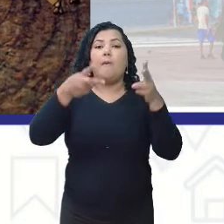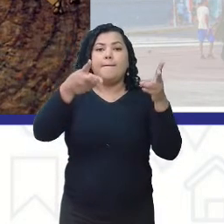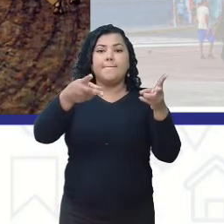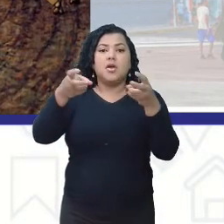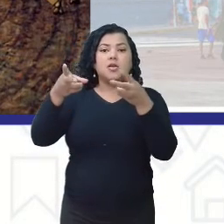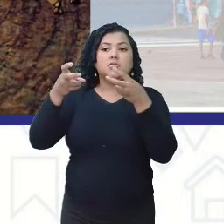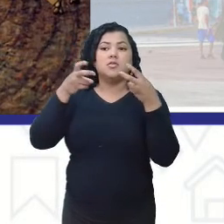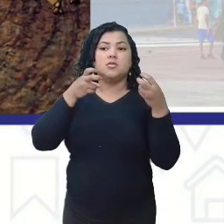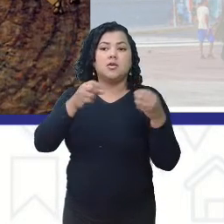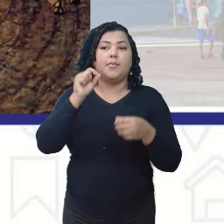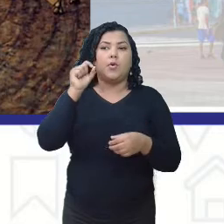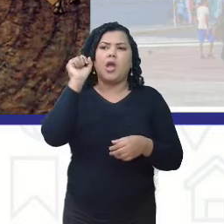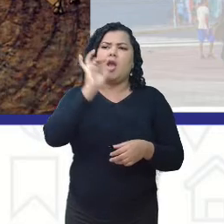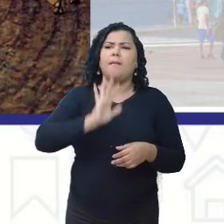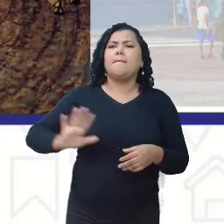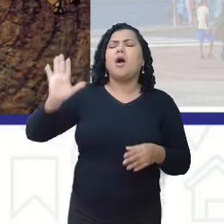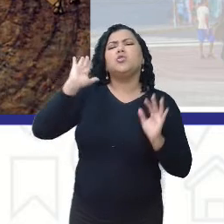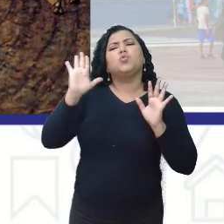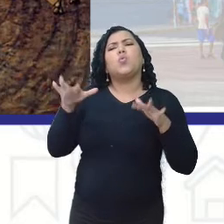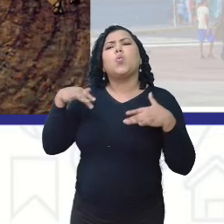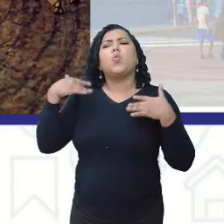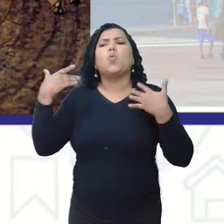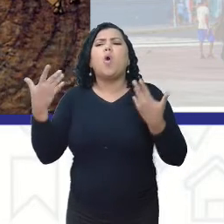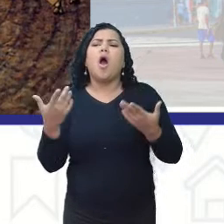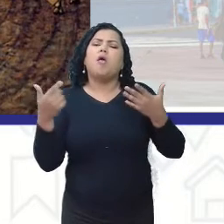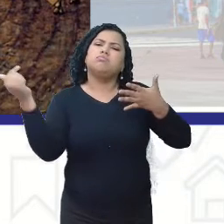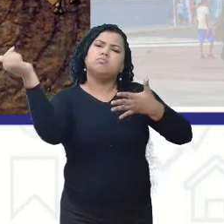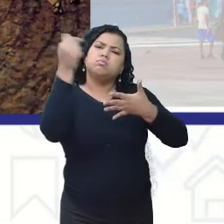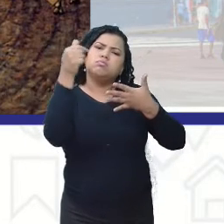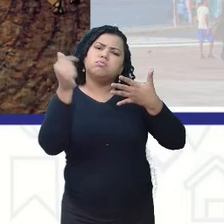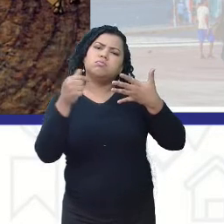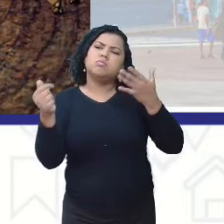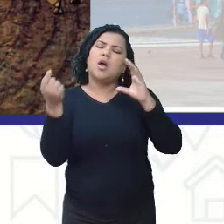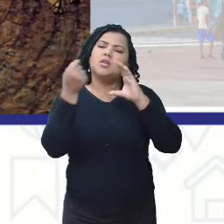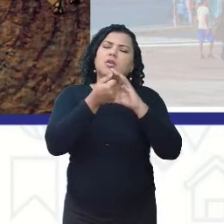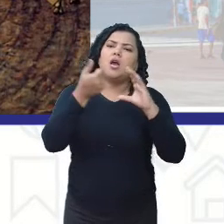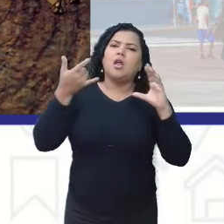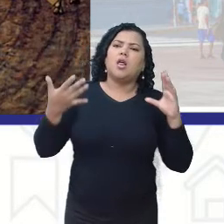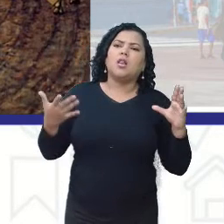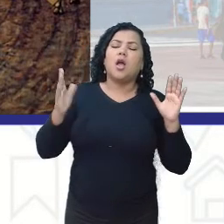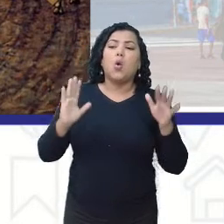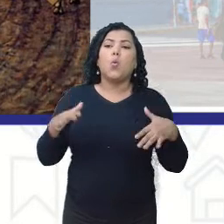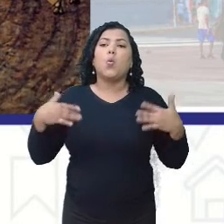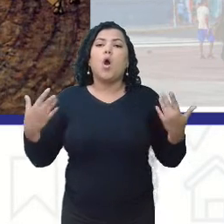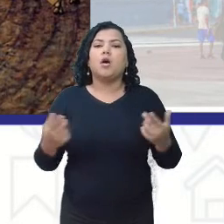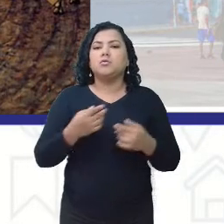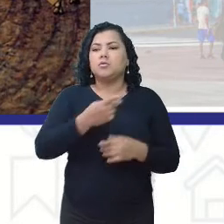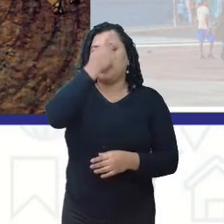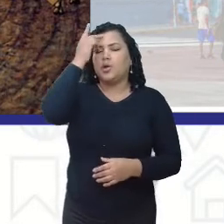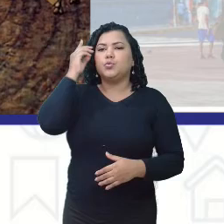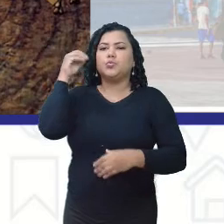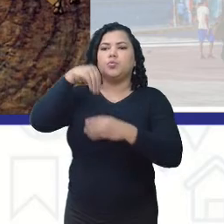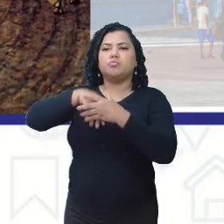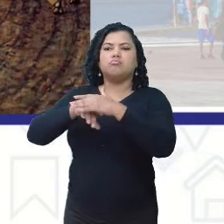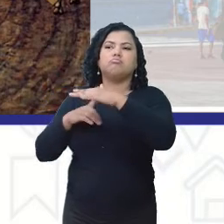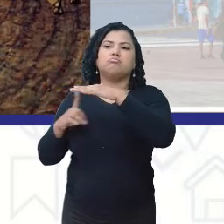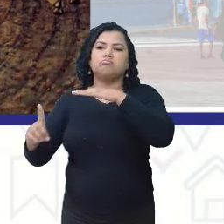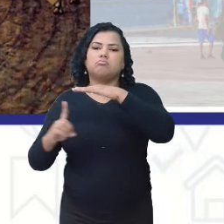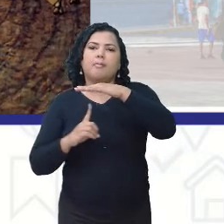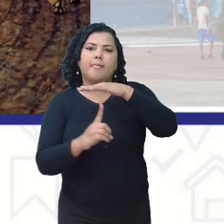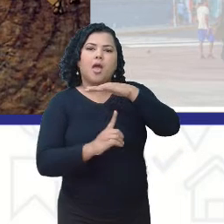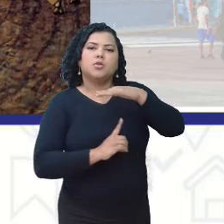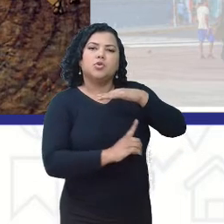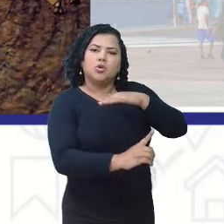na imagem, né, quais são todos os seus elementos, né? Quais são os personagens que estão aqui